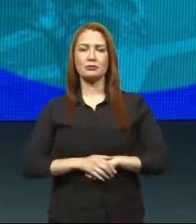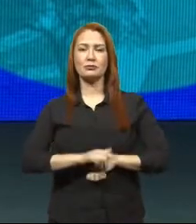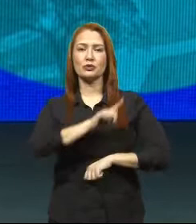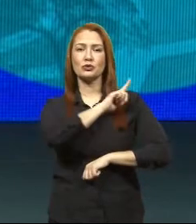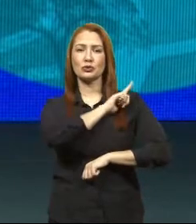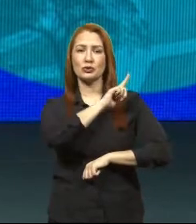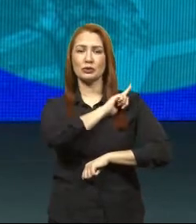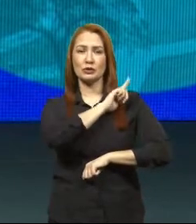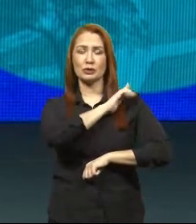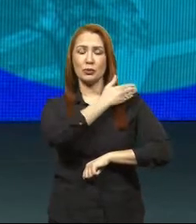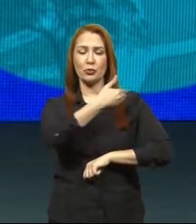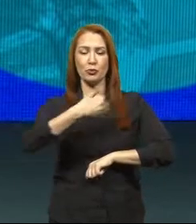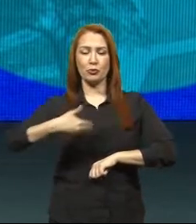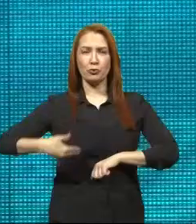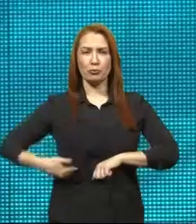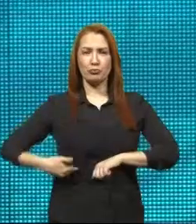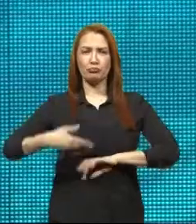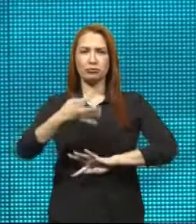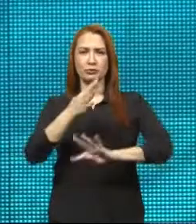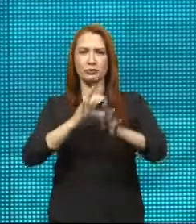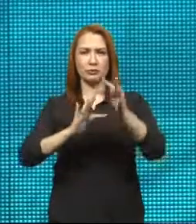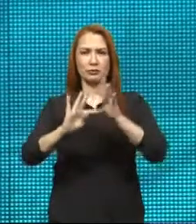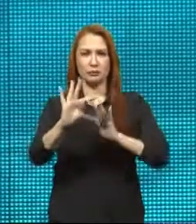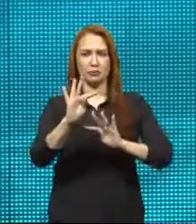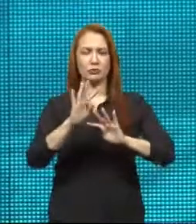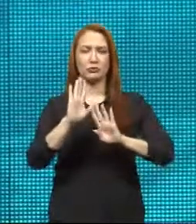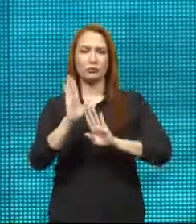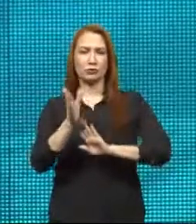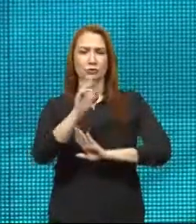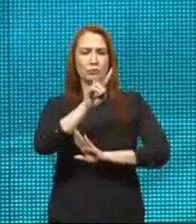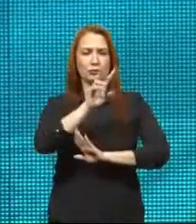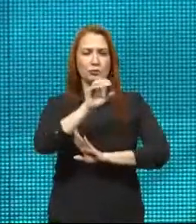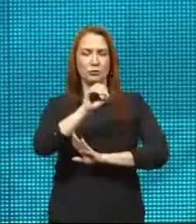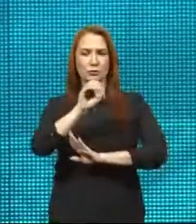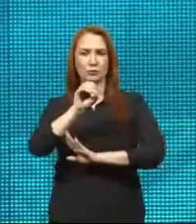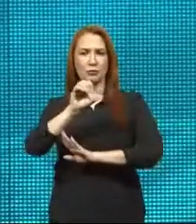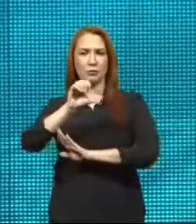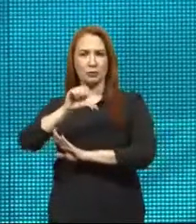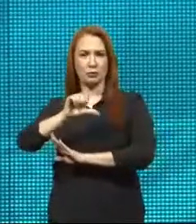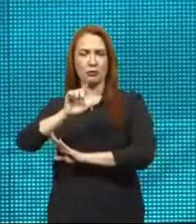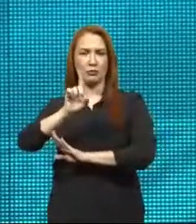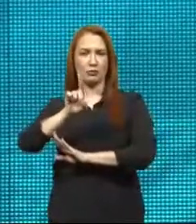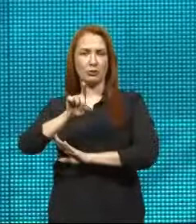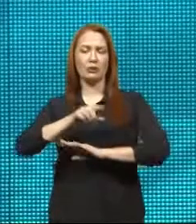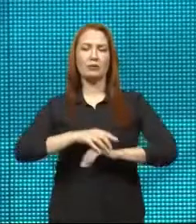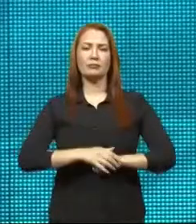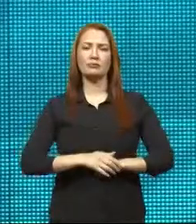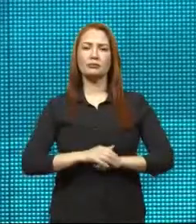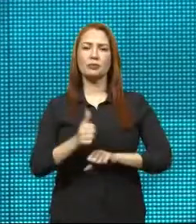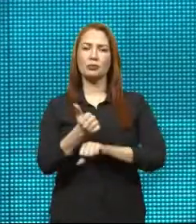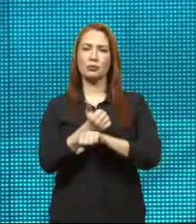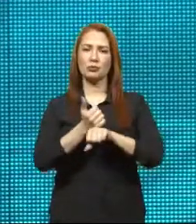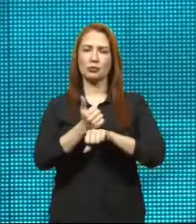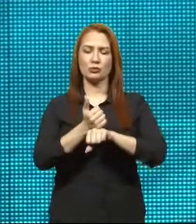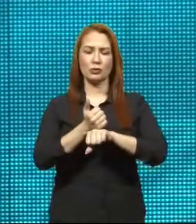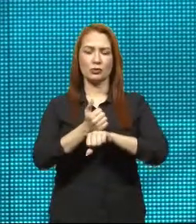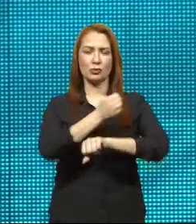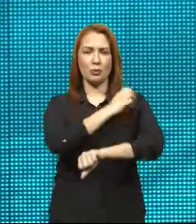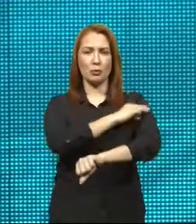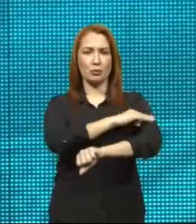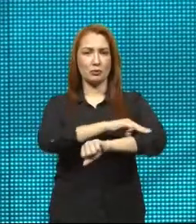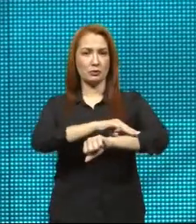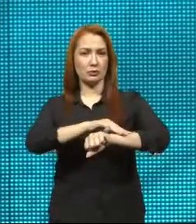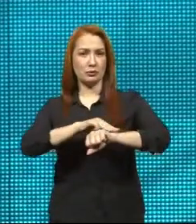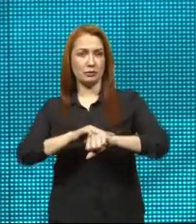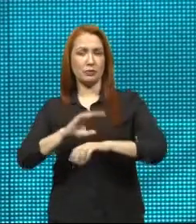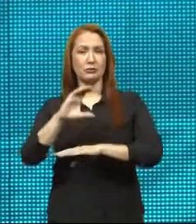tecnologia. Desde 2009, ele é servidor de carreira do Ministério da Ciência e